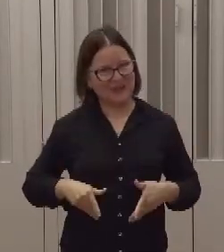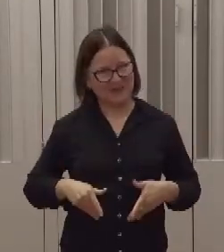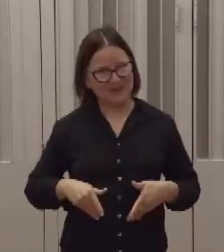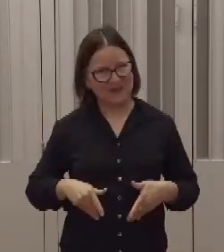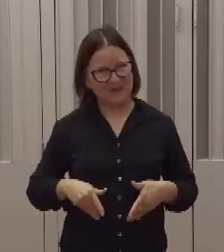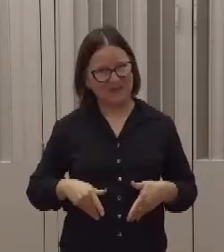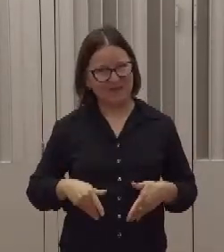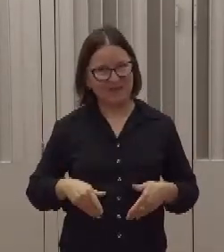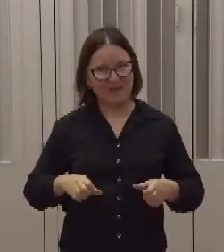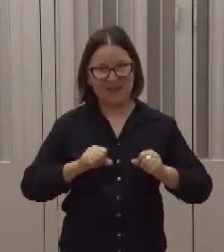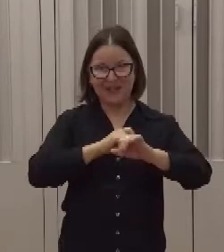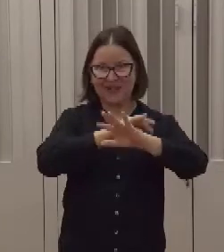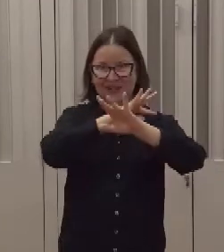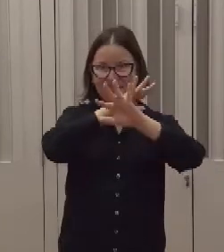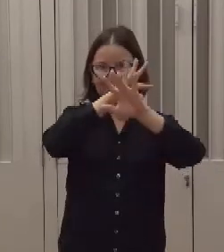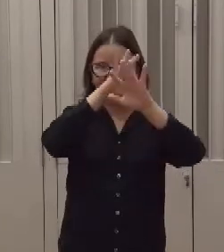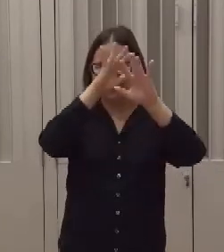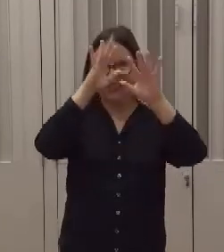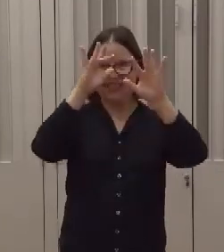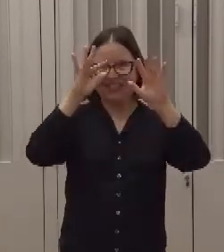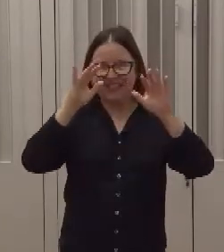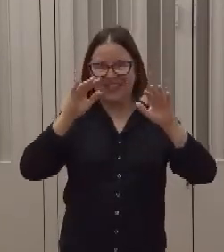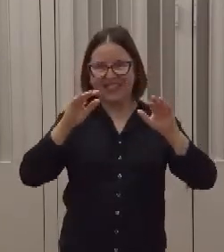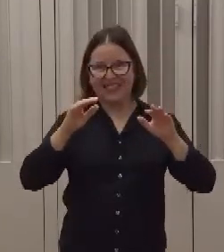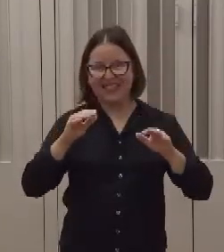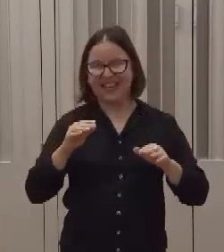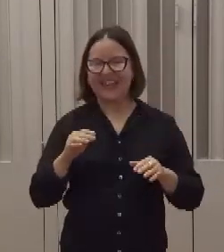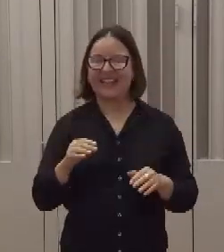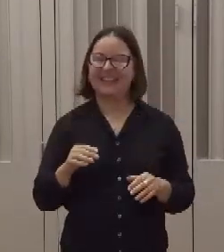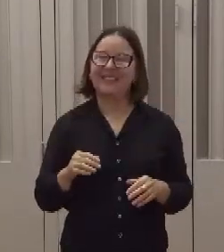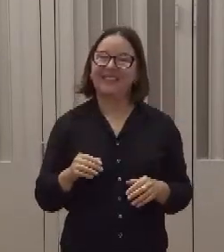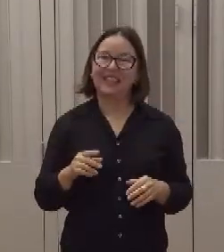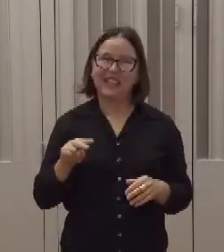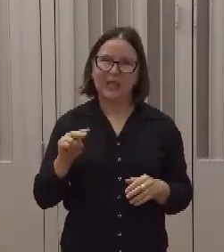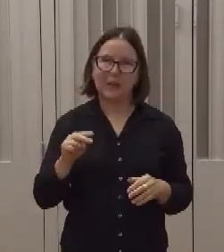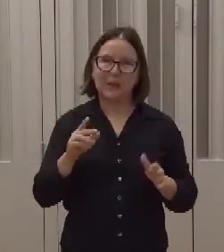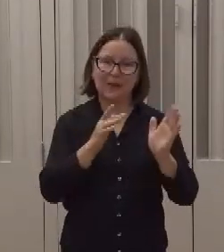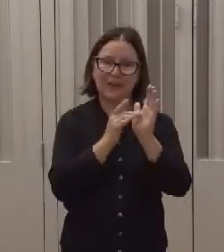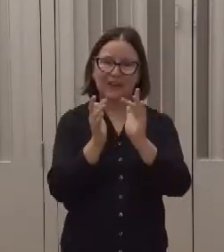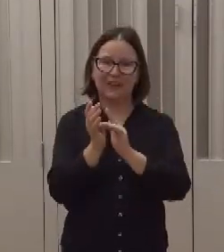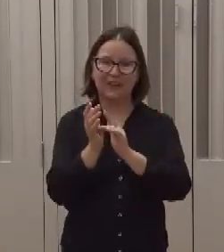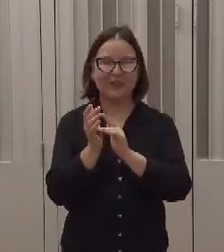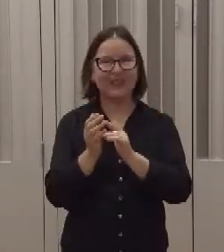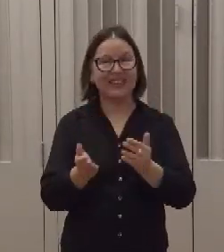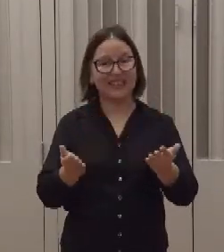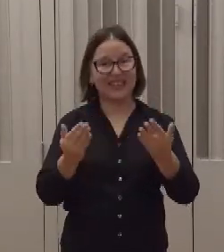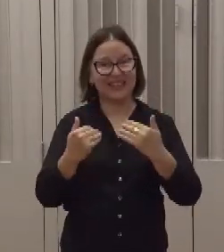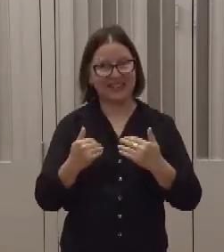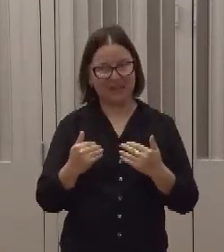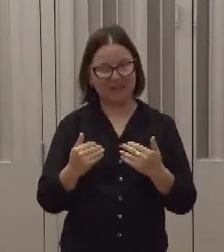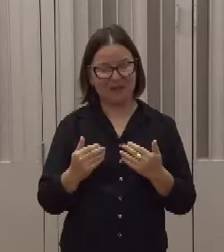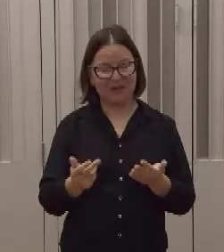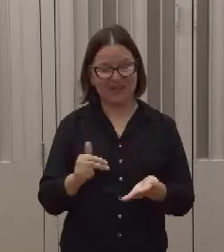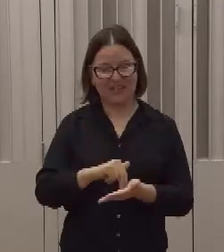na sua ressurreição. A nossa esperança não é, vamos para o céu um dia.